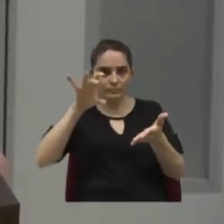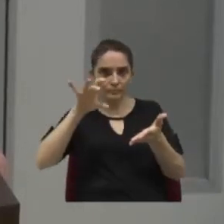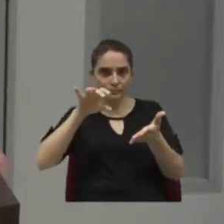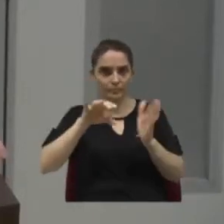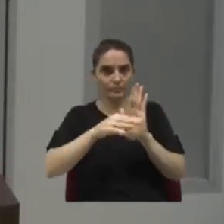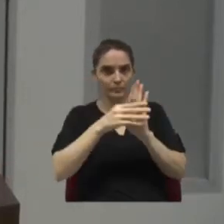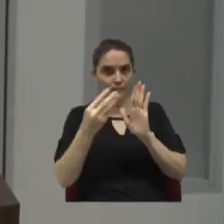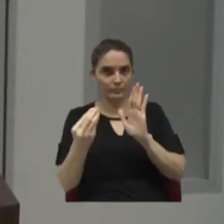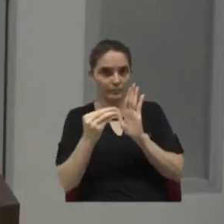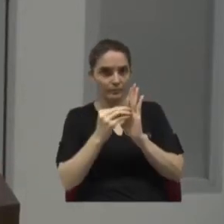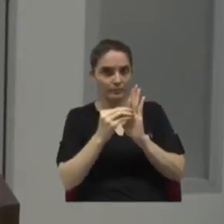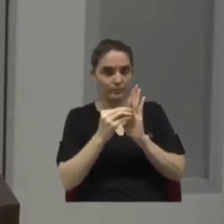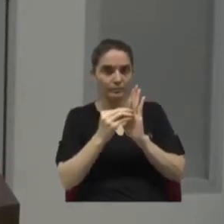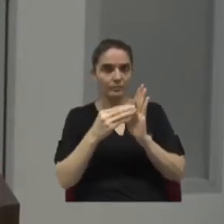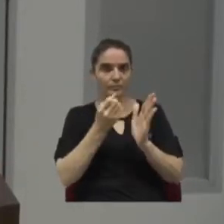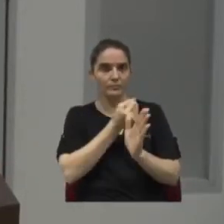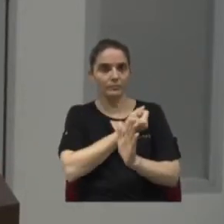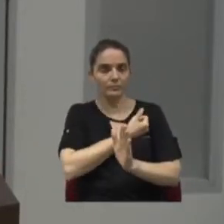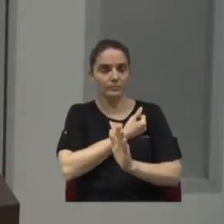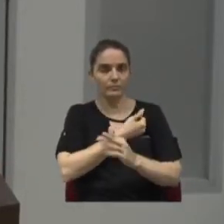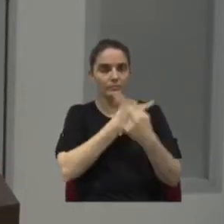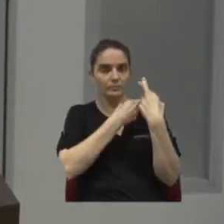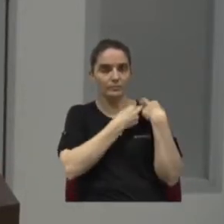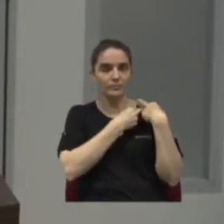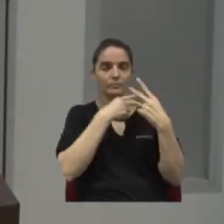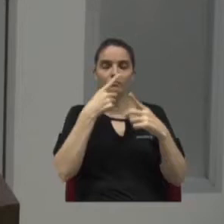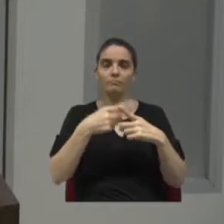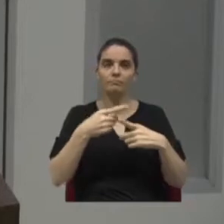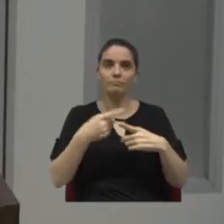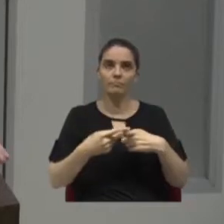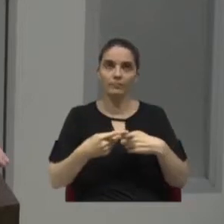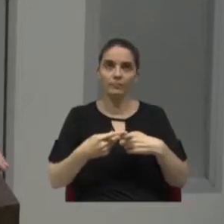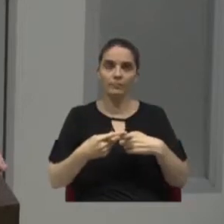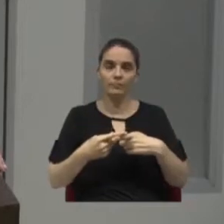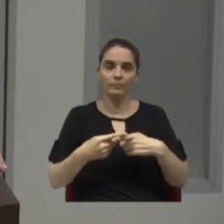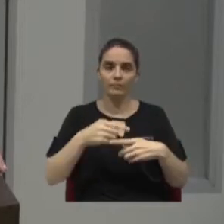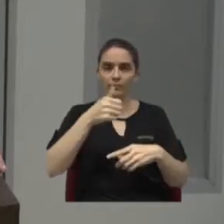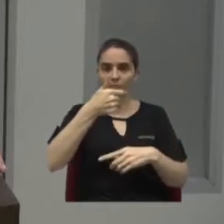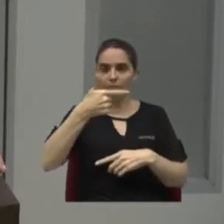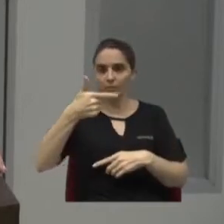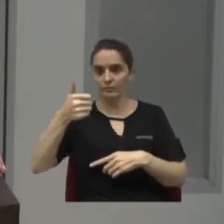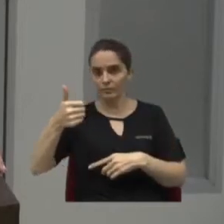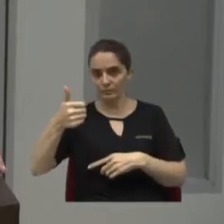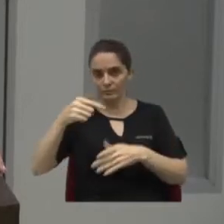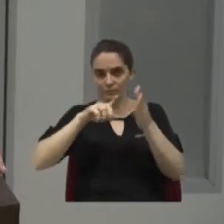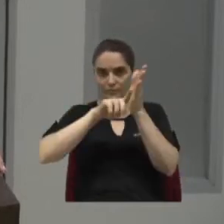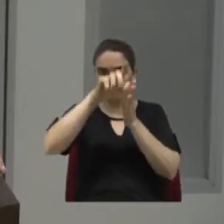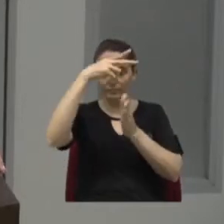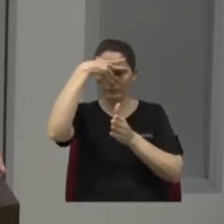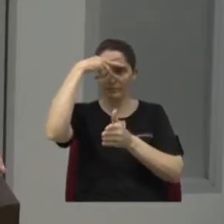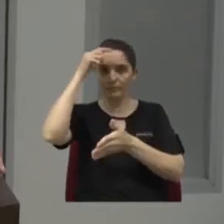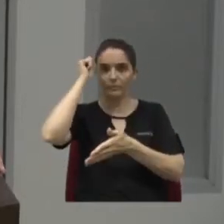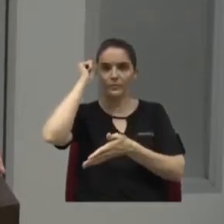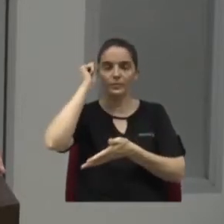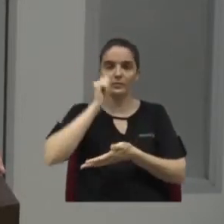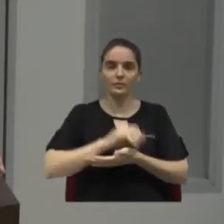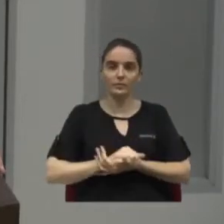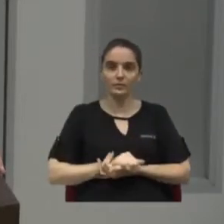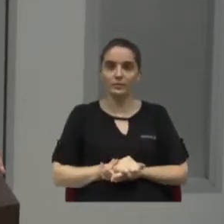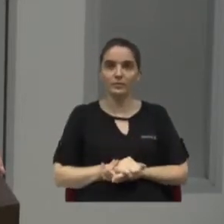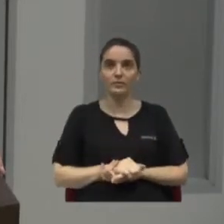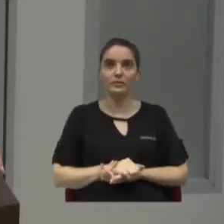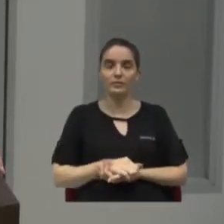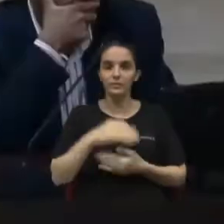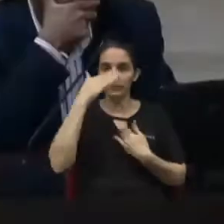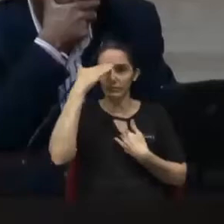ementa, o número e o autor, já que nós temos 121 requerimentos a serem lidos. Muito